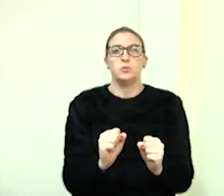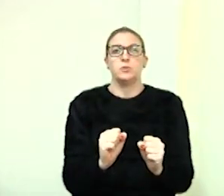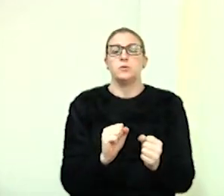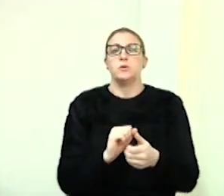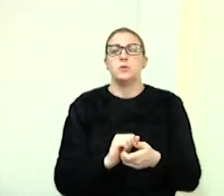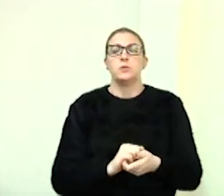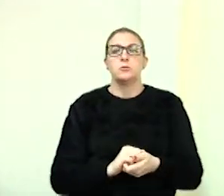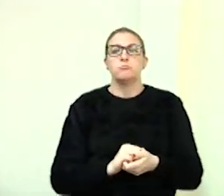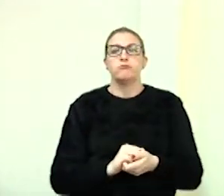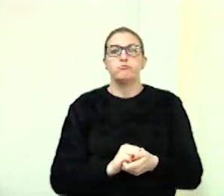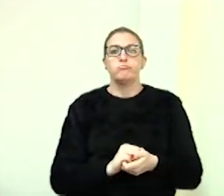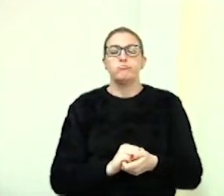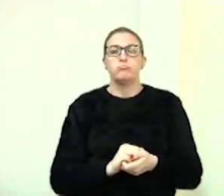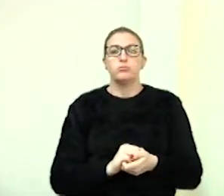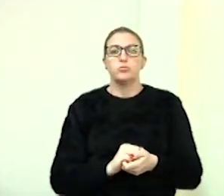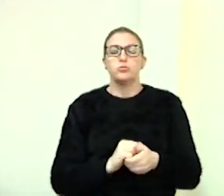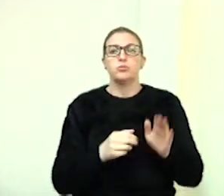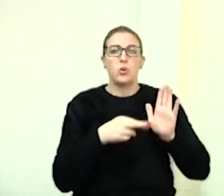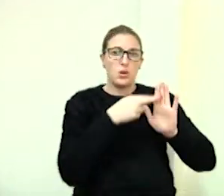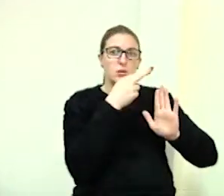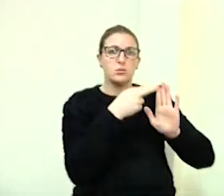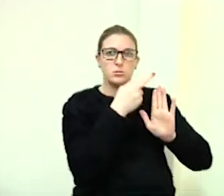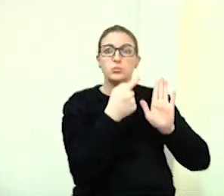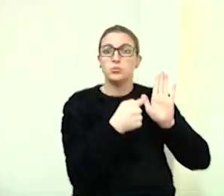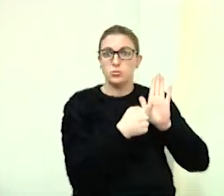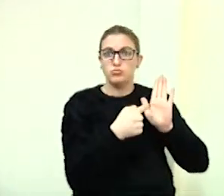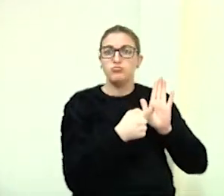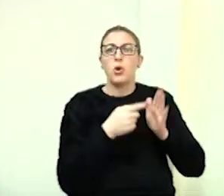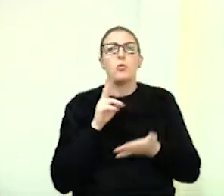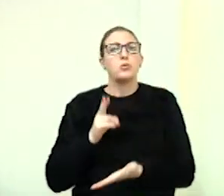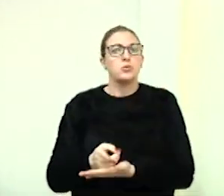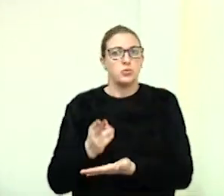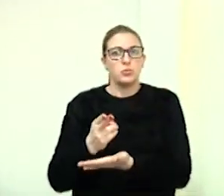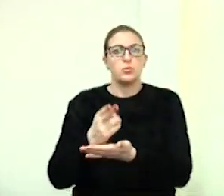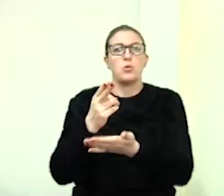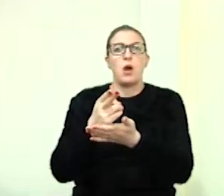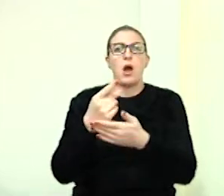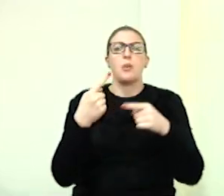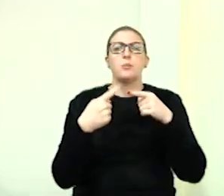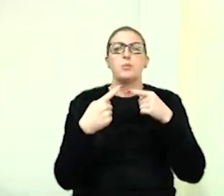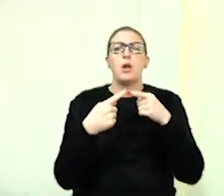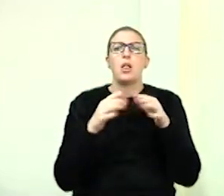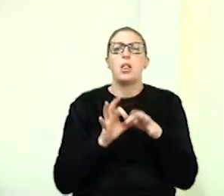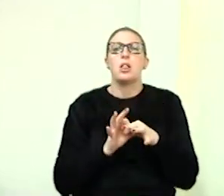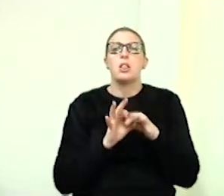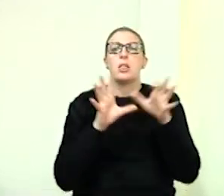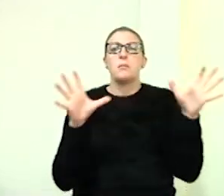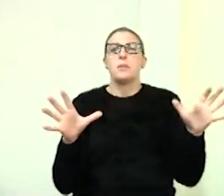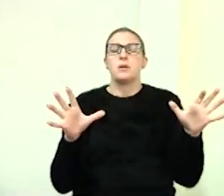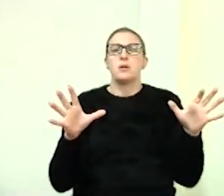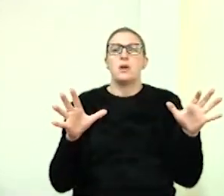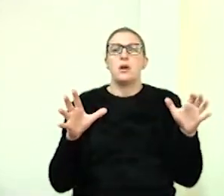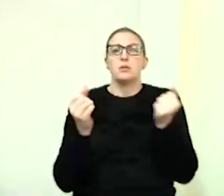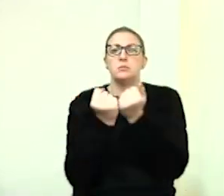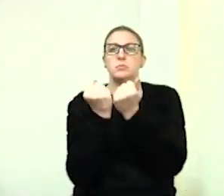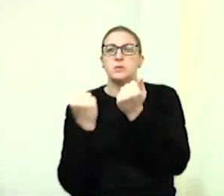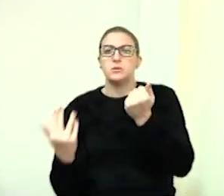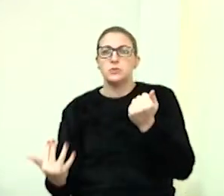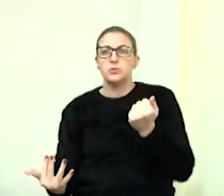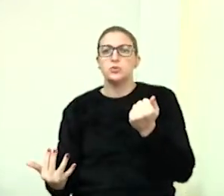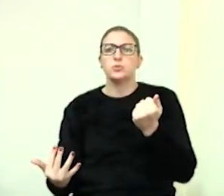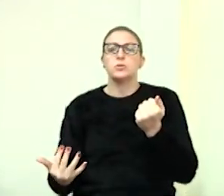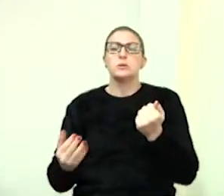a resolução vigente, vai dar liberdade para que a mesa diretora busque mais caminhos, busque mais